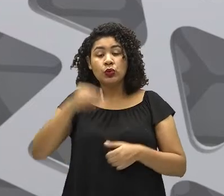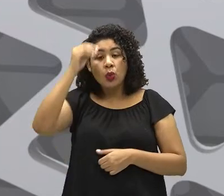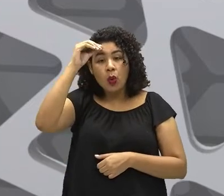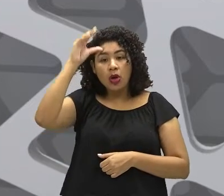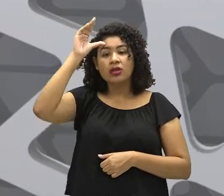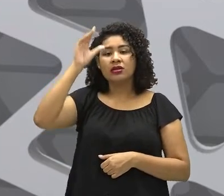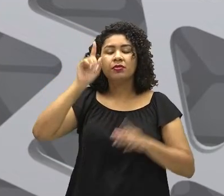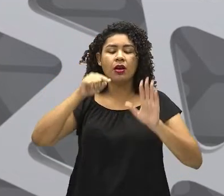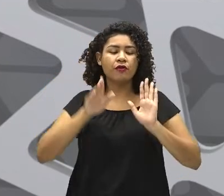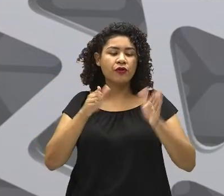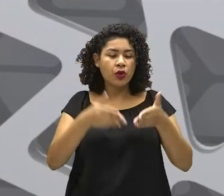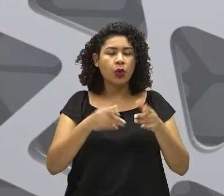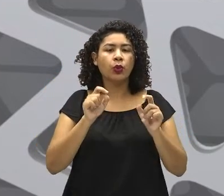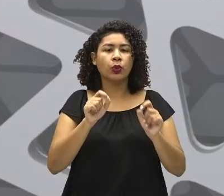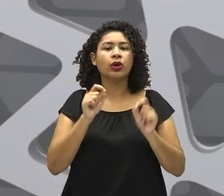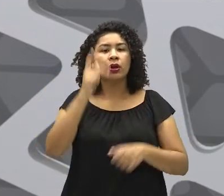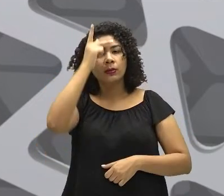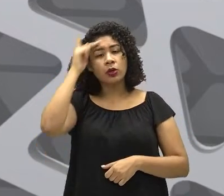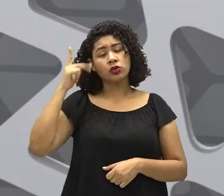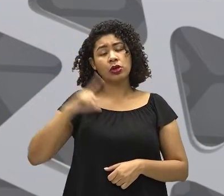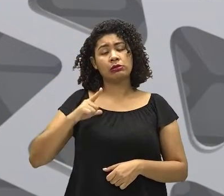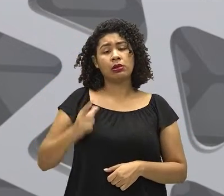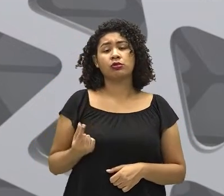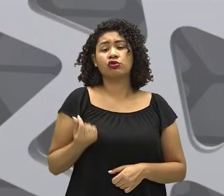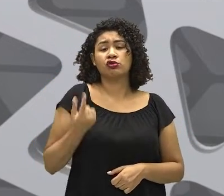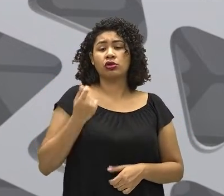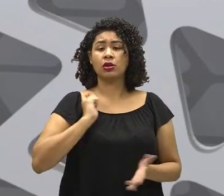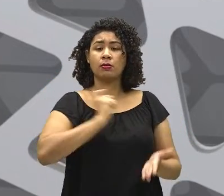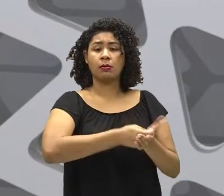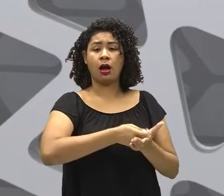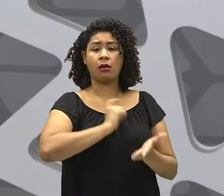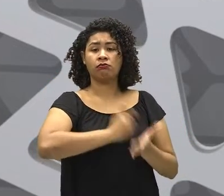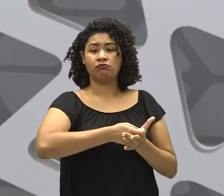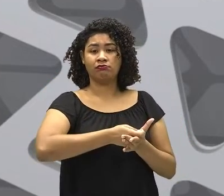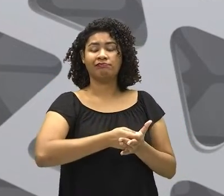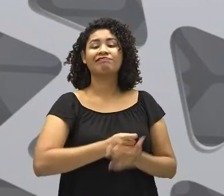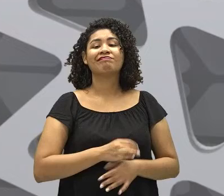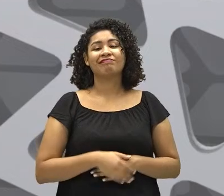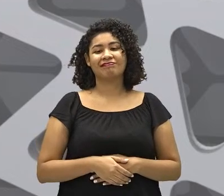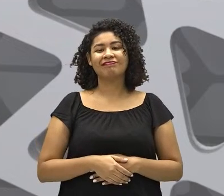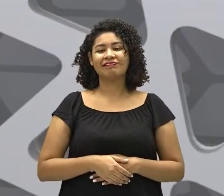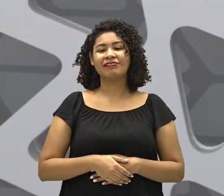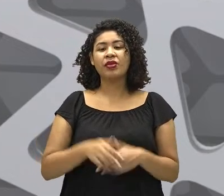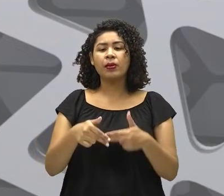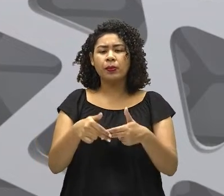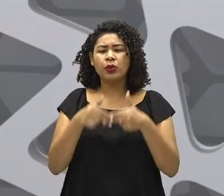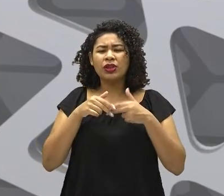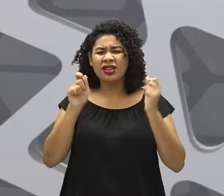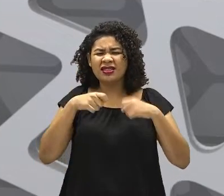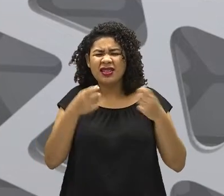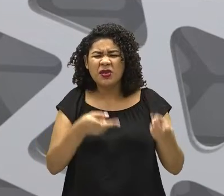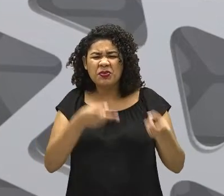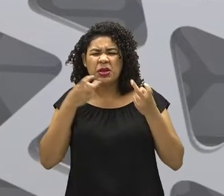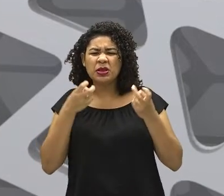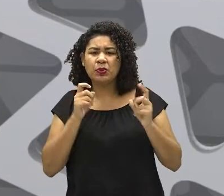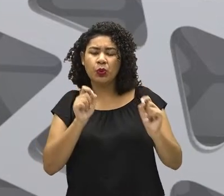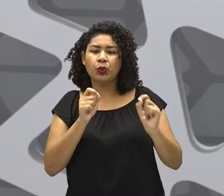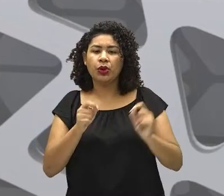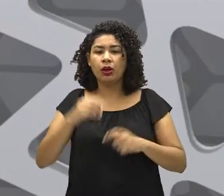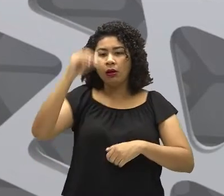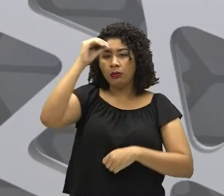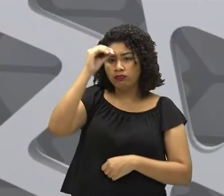tinham condições de bancar seus estudos. No entanto, a gente já começa a observar que esse